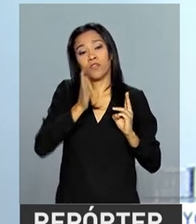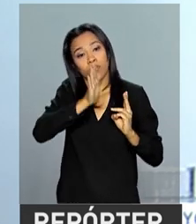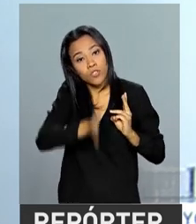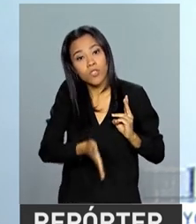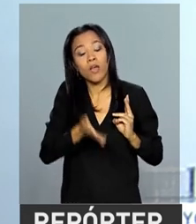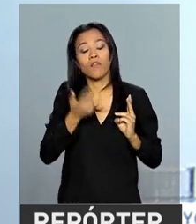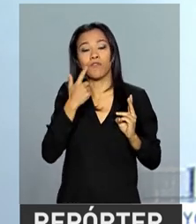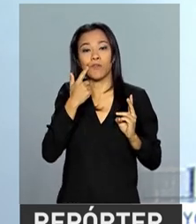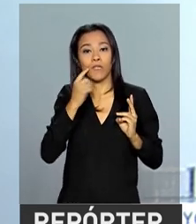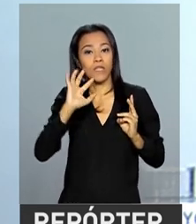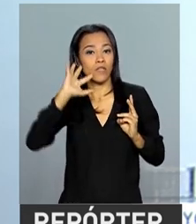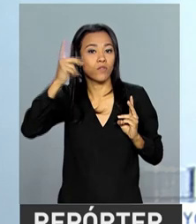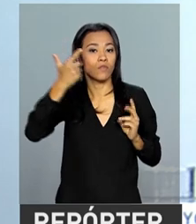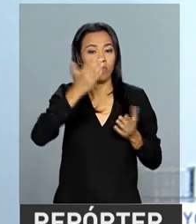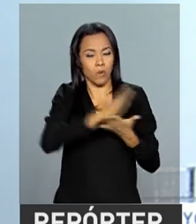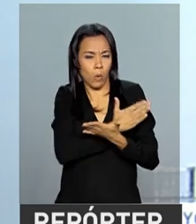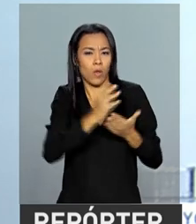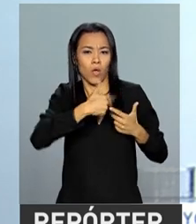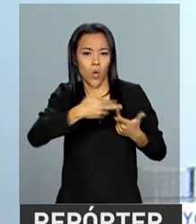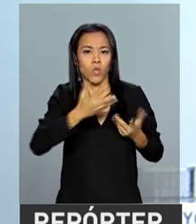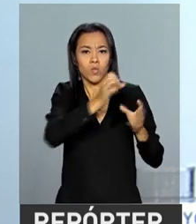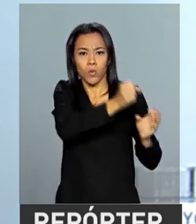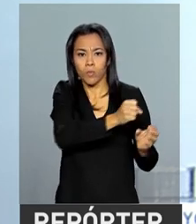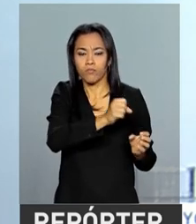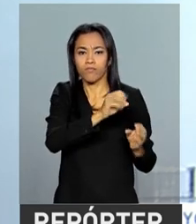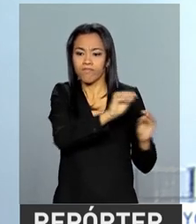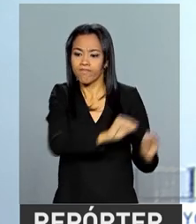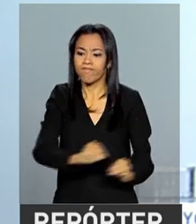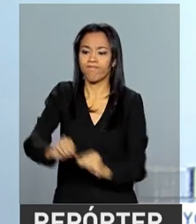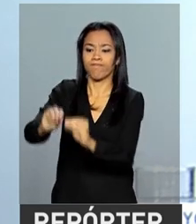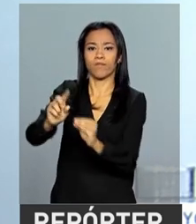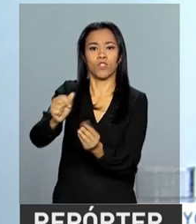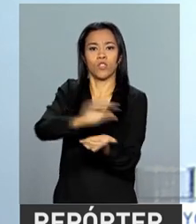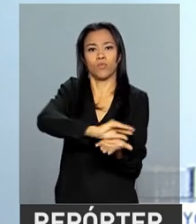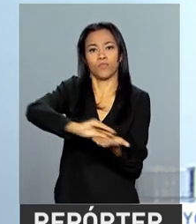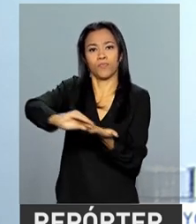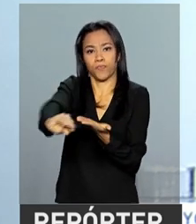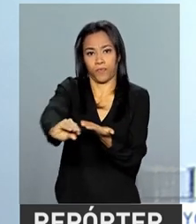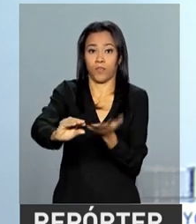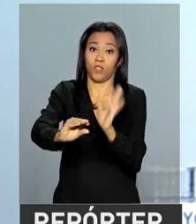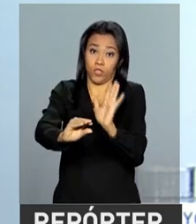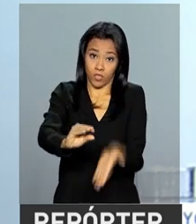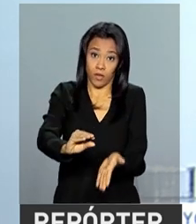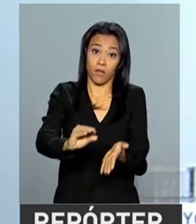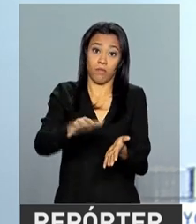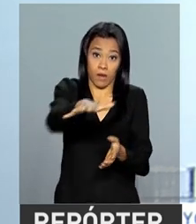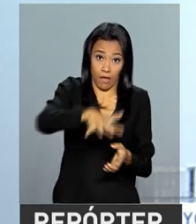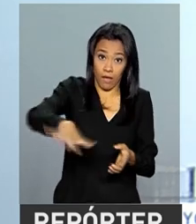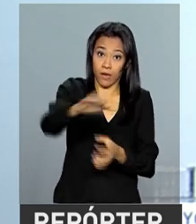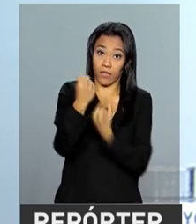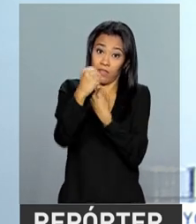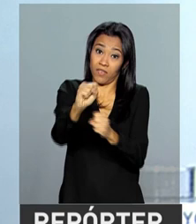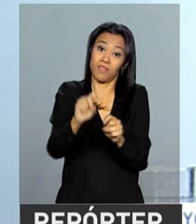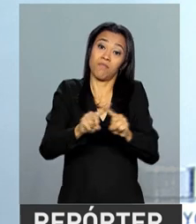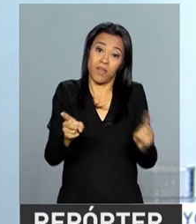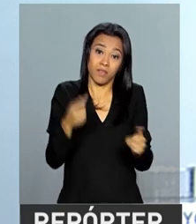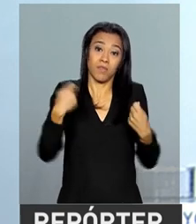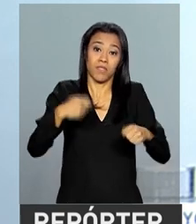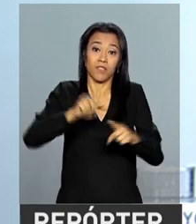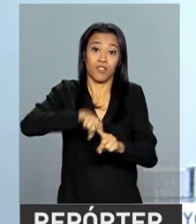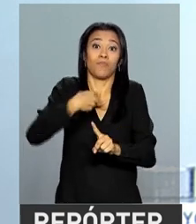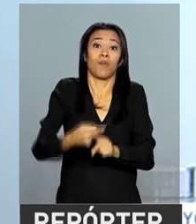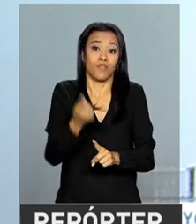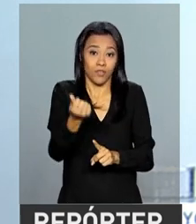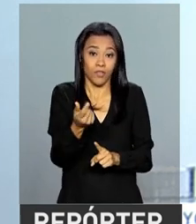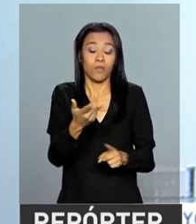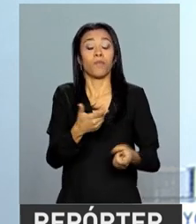remanejamento de recursos que nós disponibilizamos mas que neste momento precisam realmente de de algum recurso à área de educação